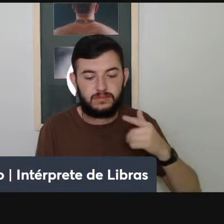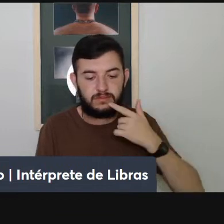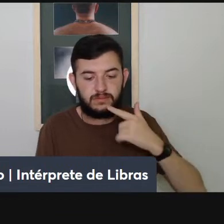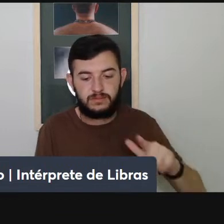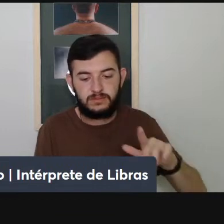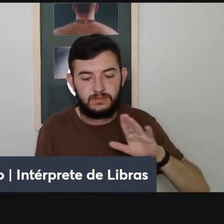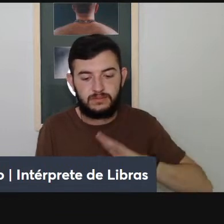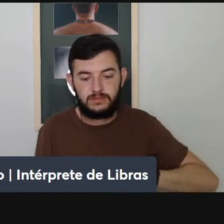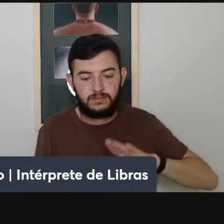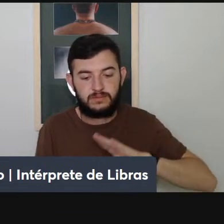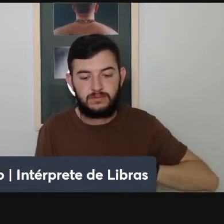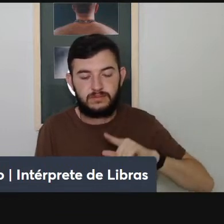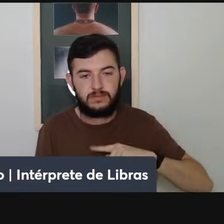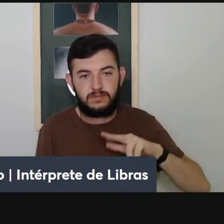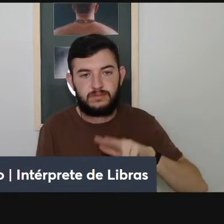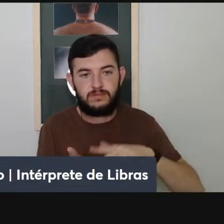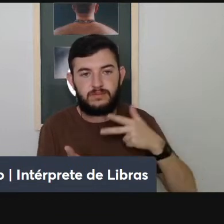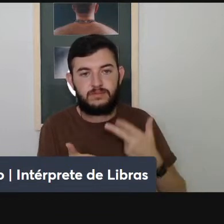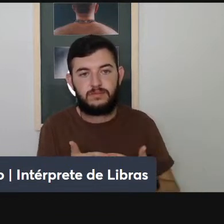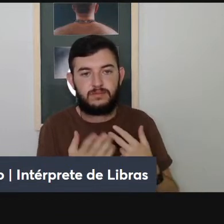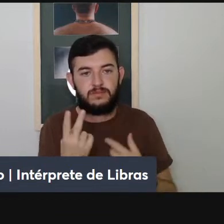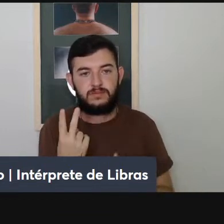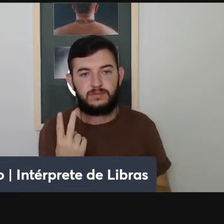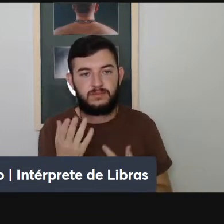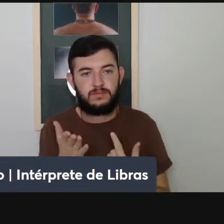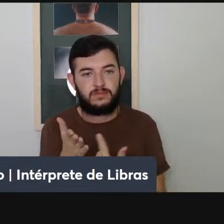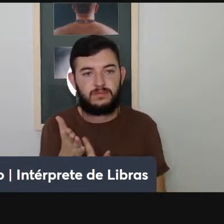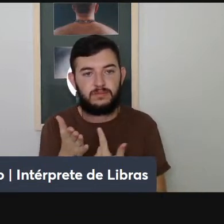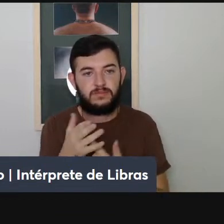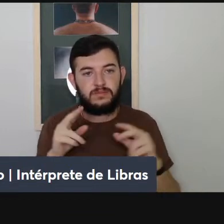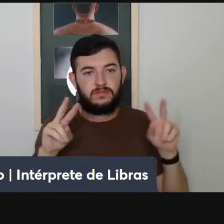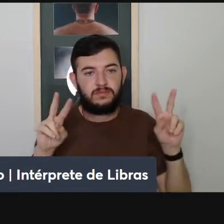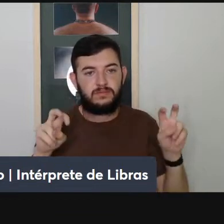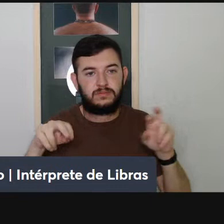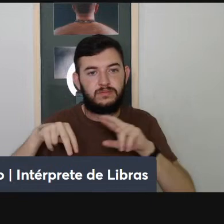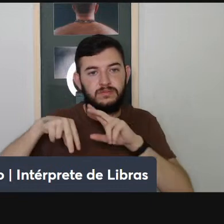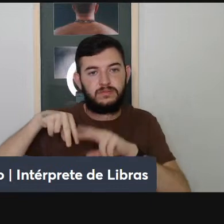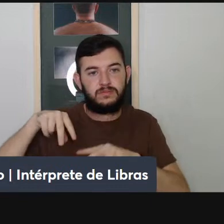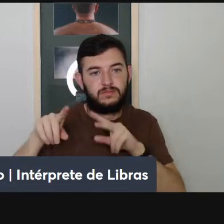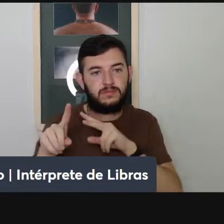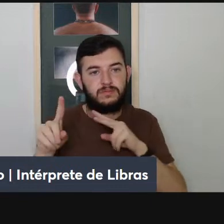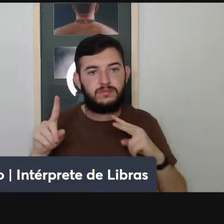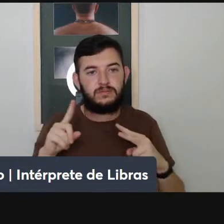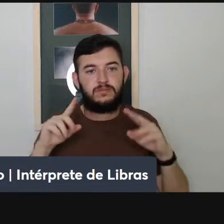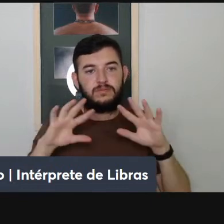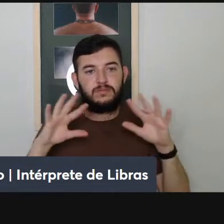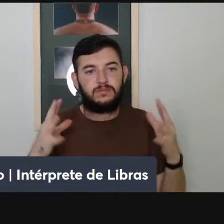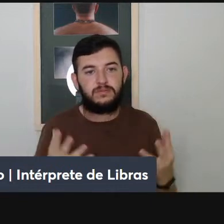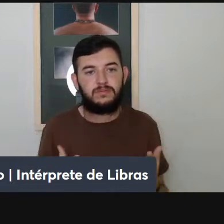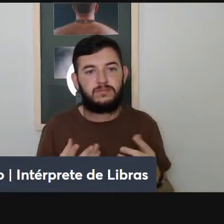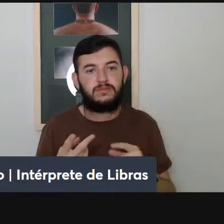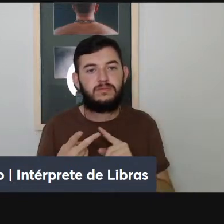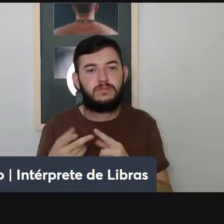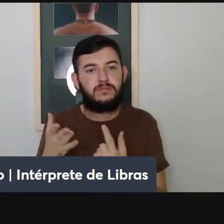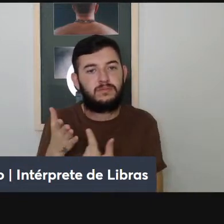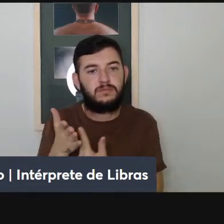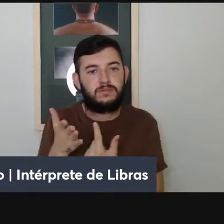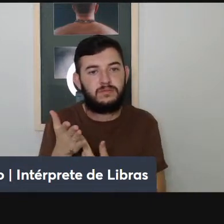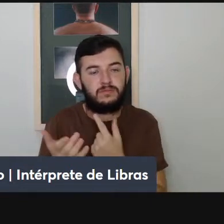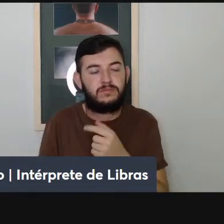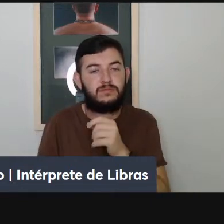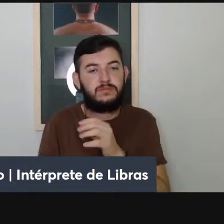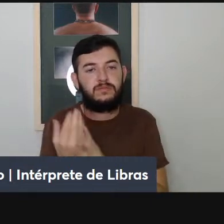contamos com a tradução de 2 livros, Gênero, Uma Perspectiva Global, e o livro Estabelecendo a